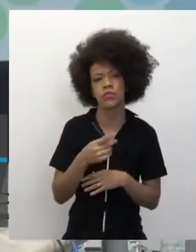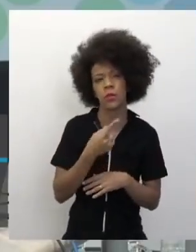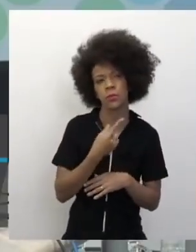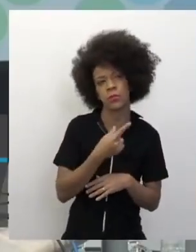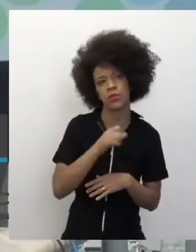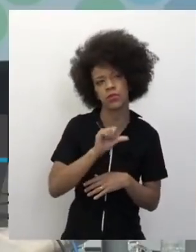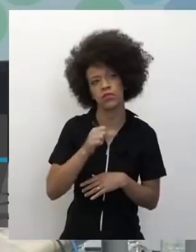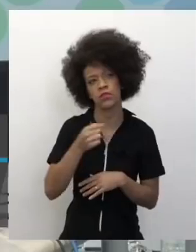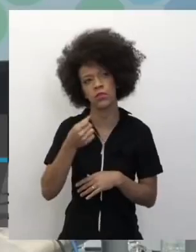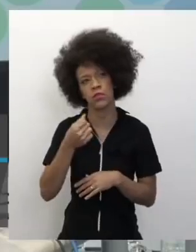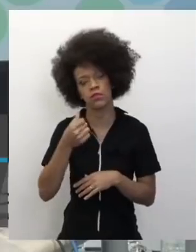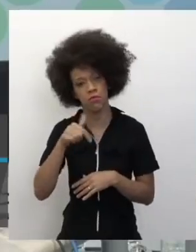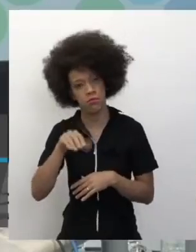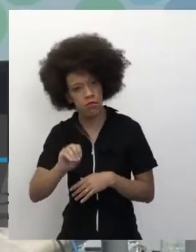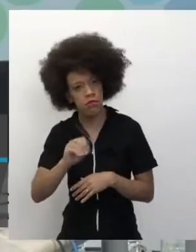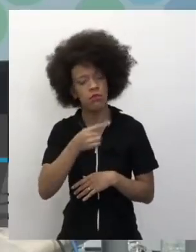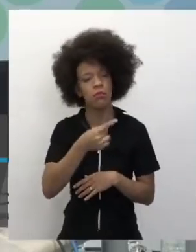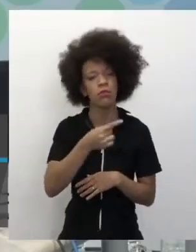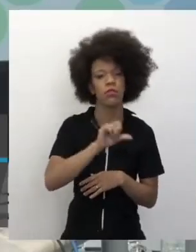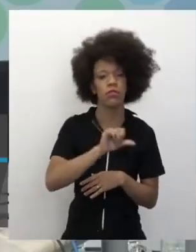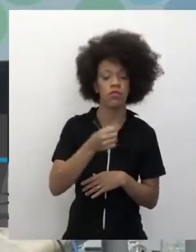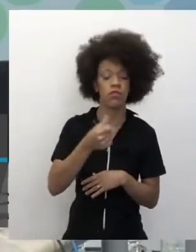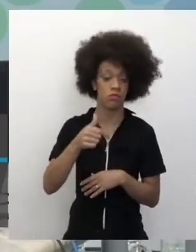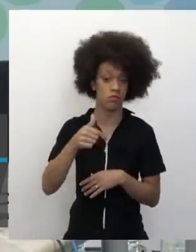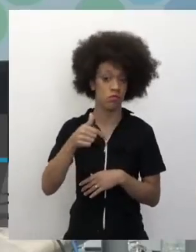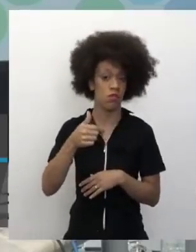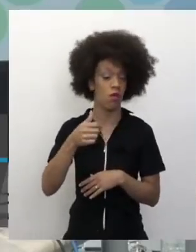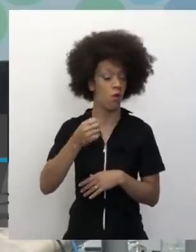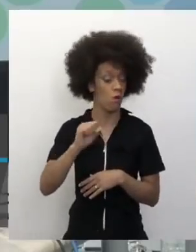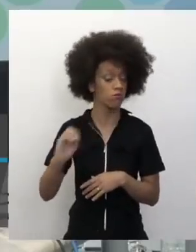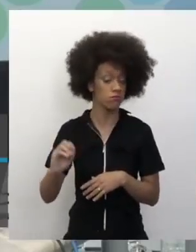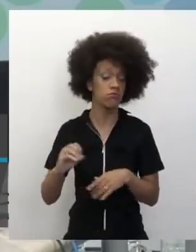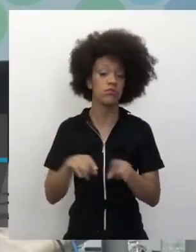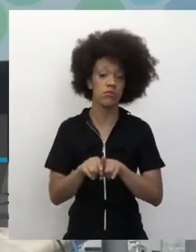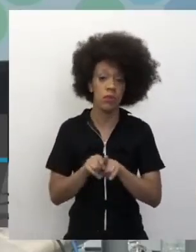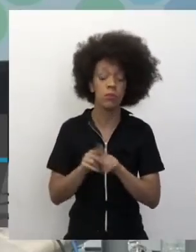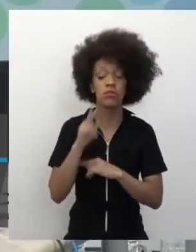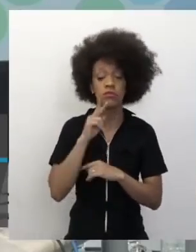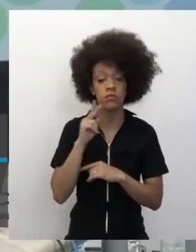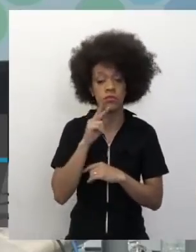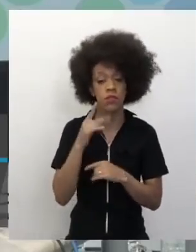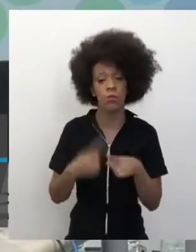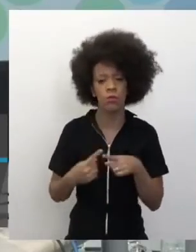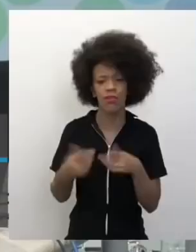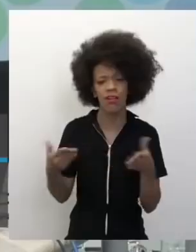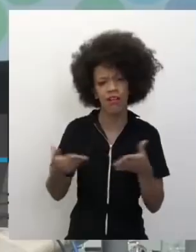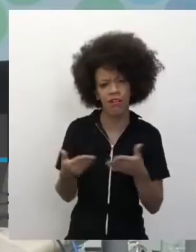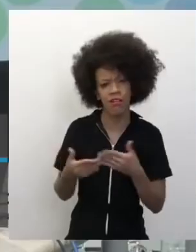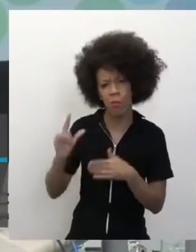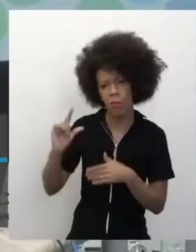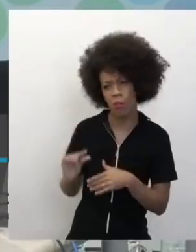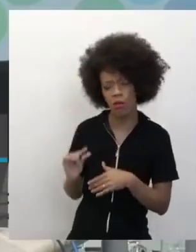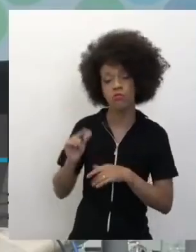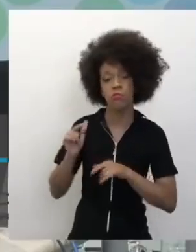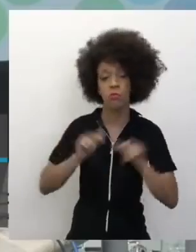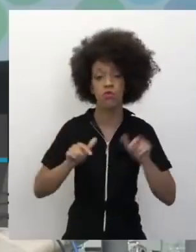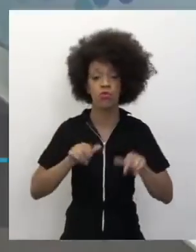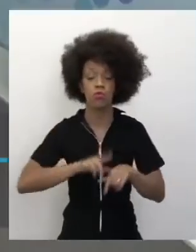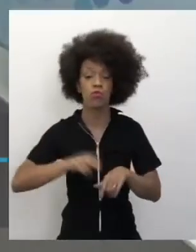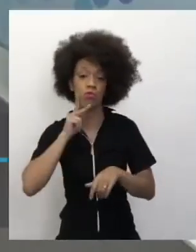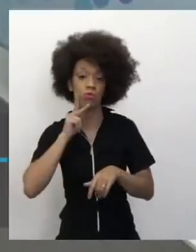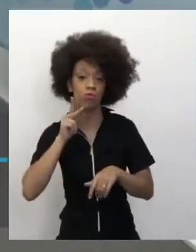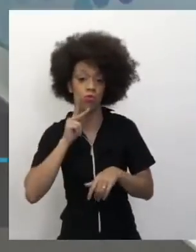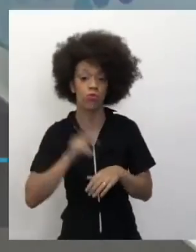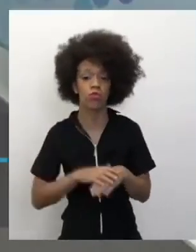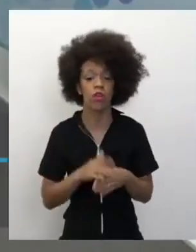80, e essa questão do cigarro mesmo, né? Porque agora a gente tem menos fumantes do que a gente tinha. Jornal